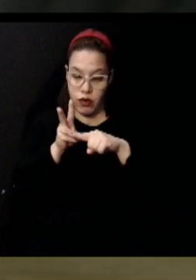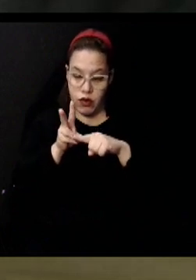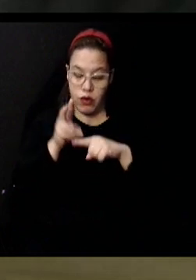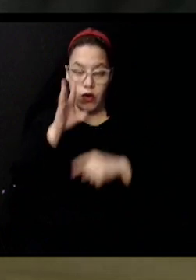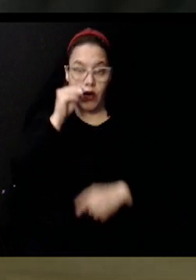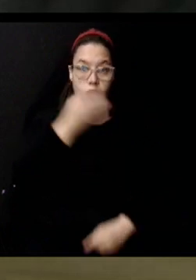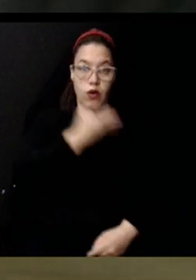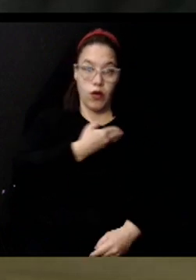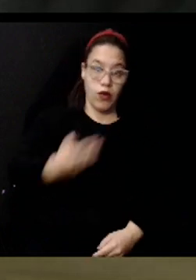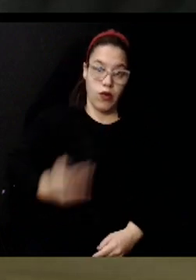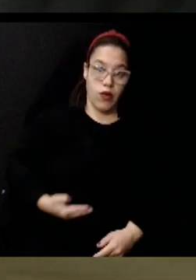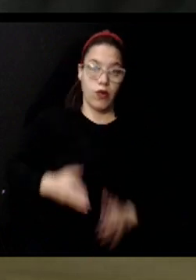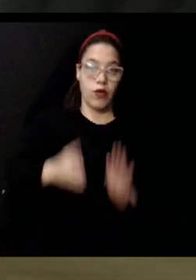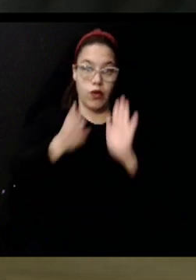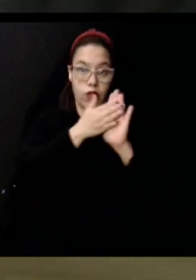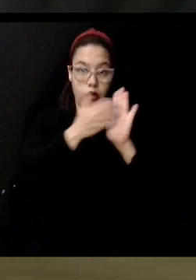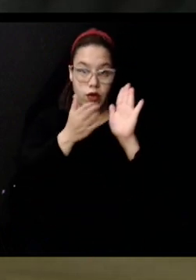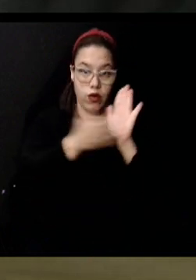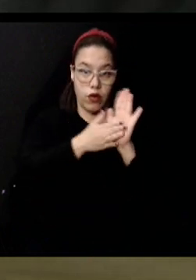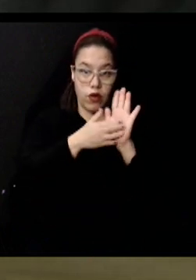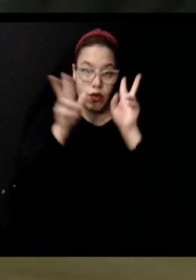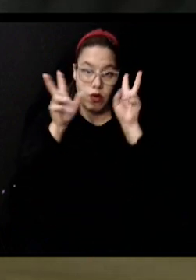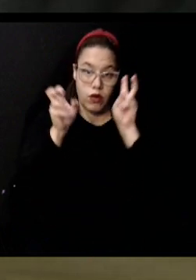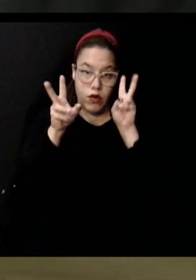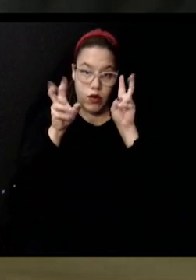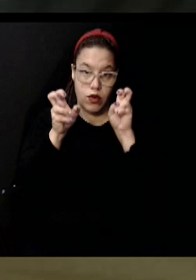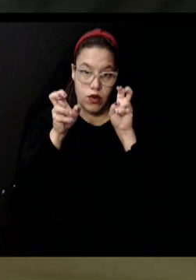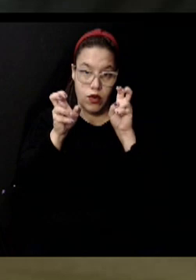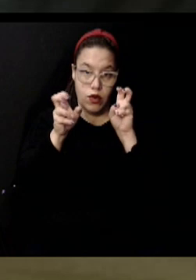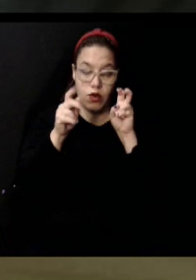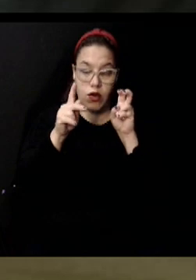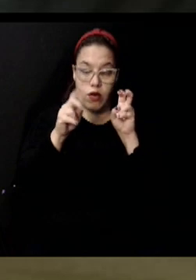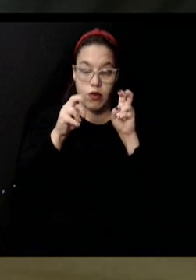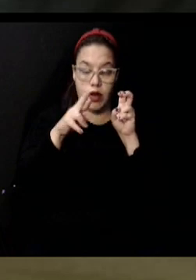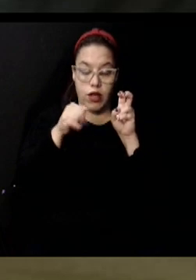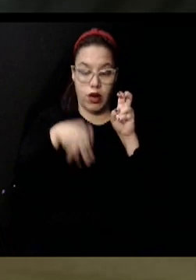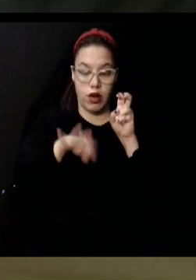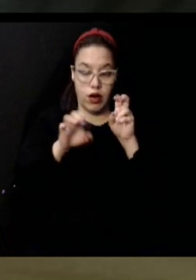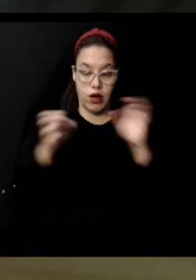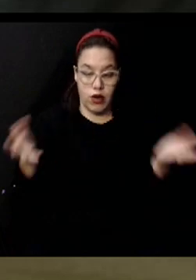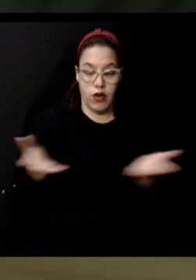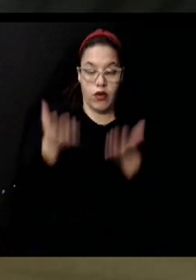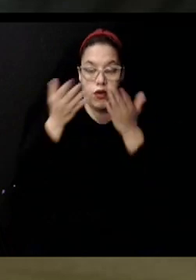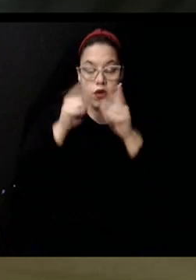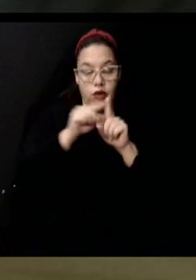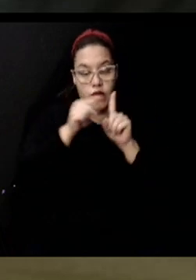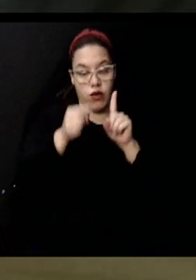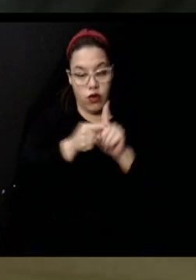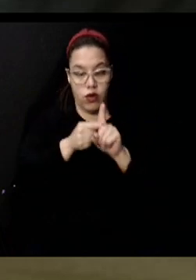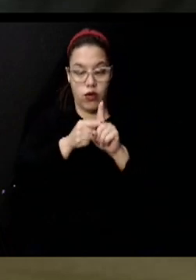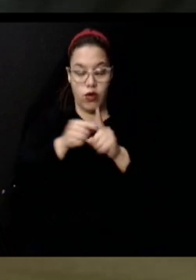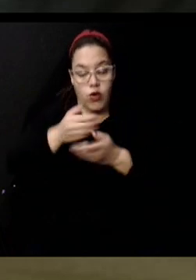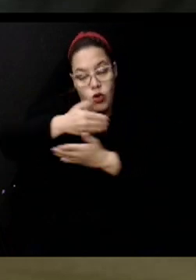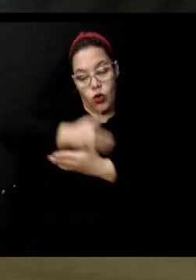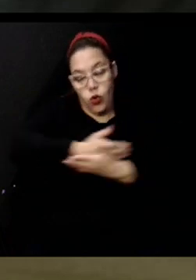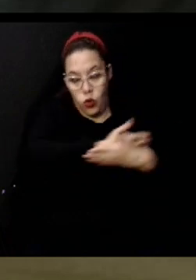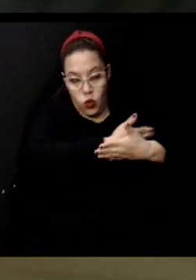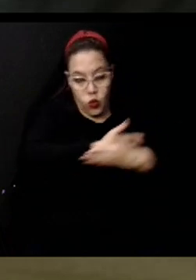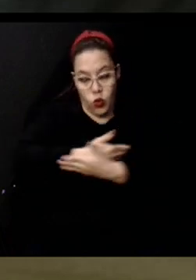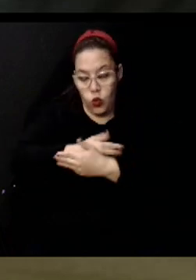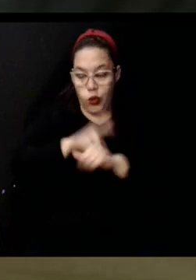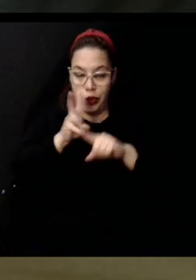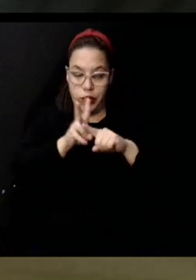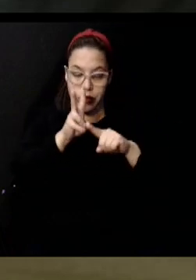A proposta inclui temas como paternidade ativa, cuidados com gestantes e recém-nascidos, equidade de gênero